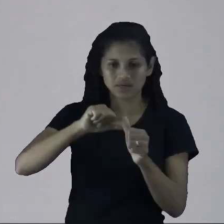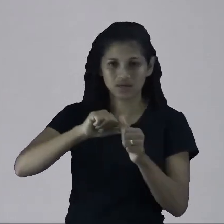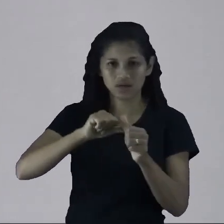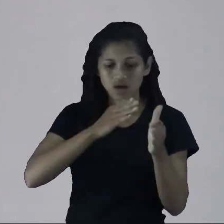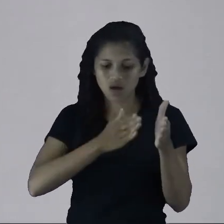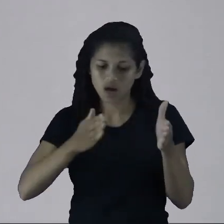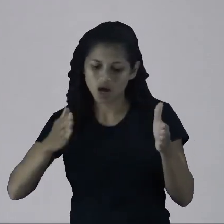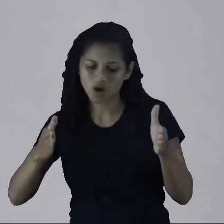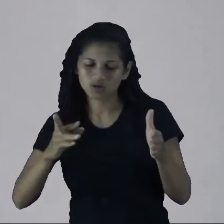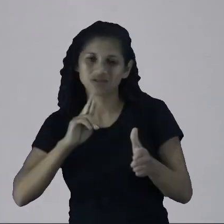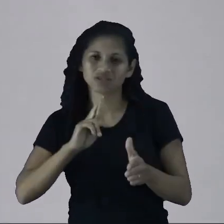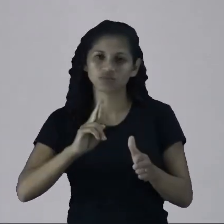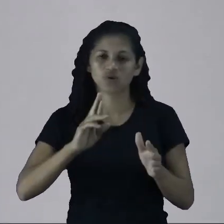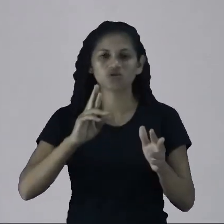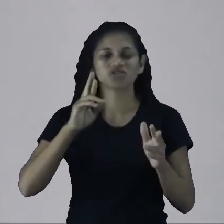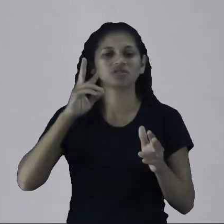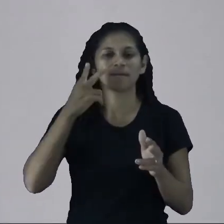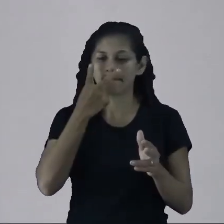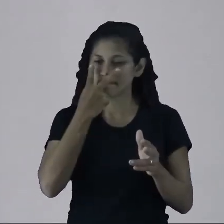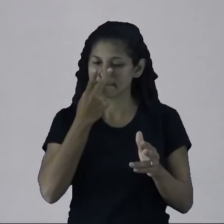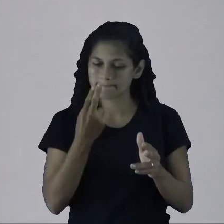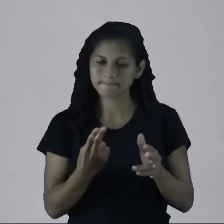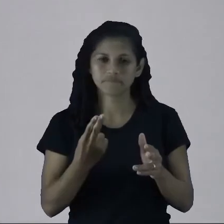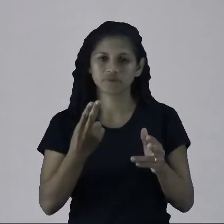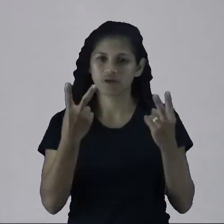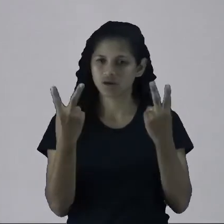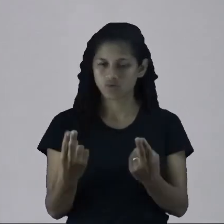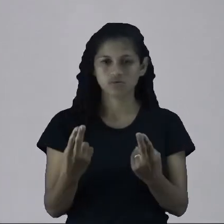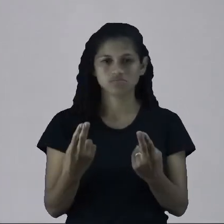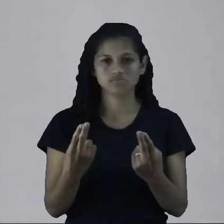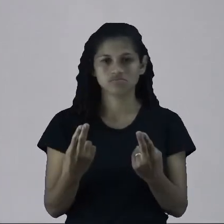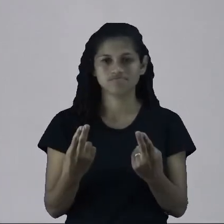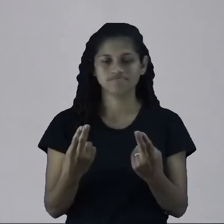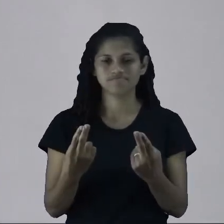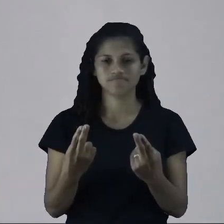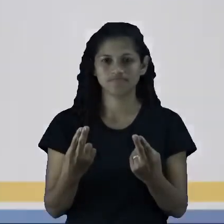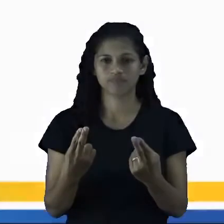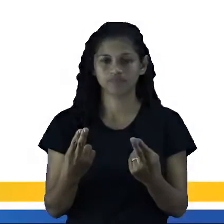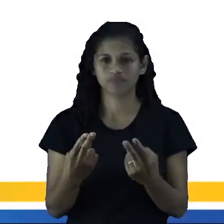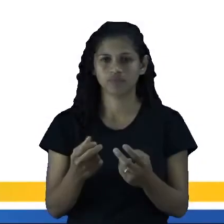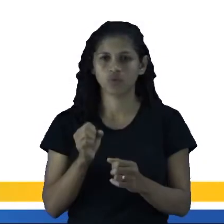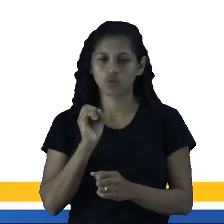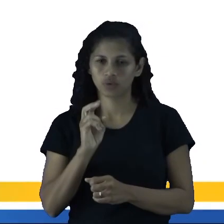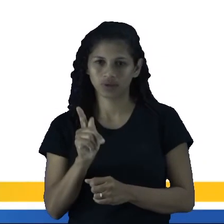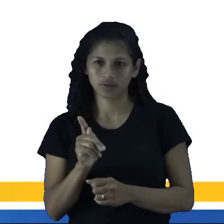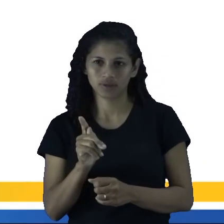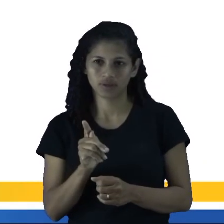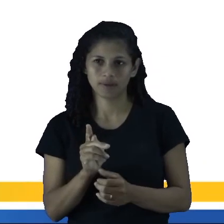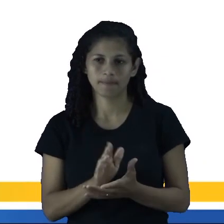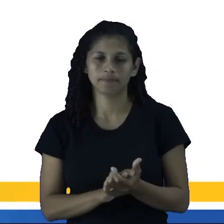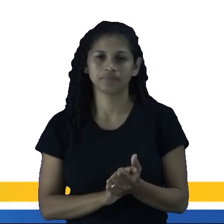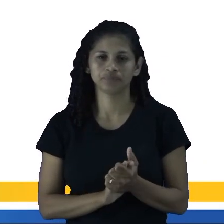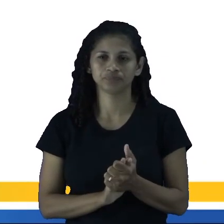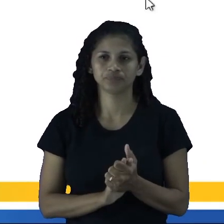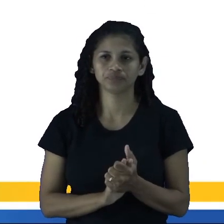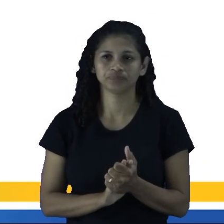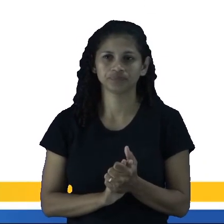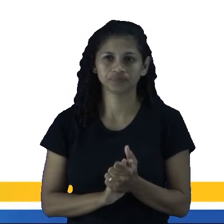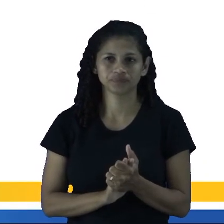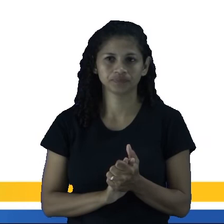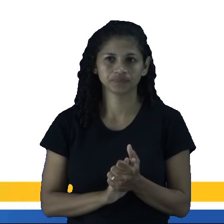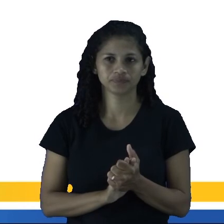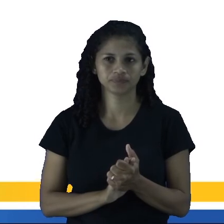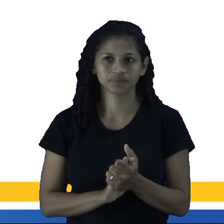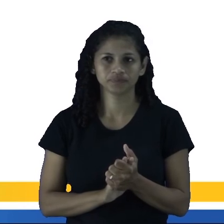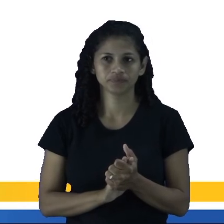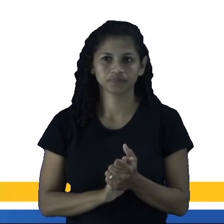você só analisando isso aqui, você diferencia arranjo de combinação. Ok? Então, nesse caso, ó,